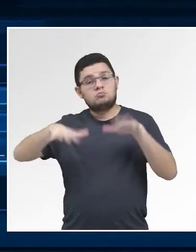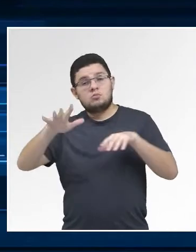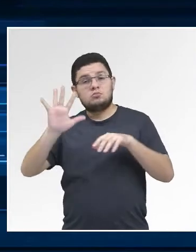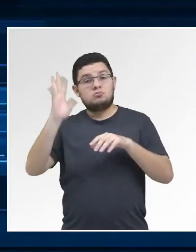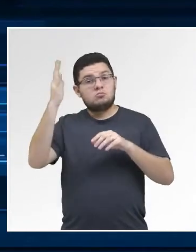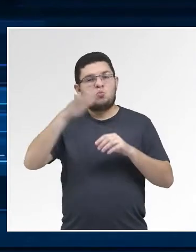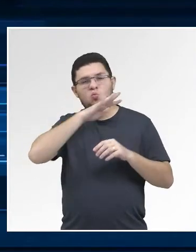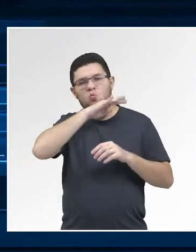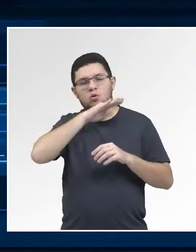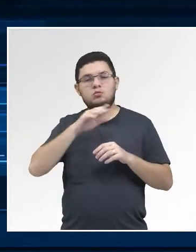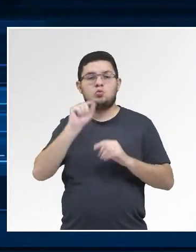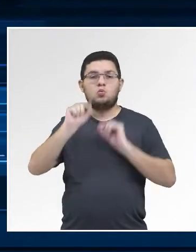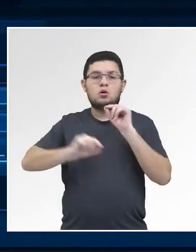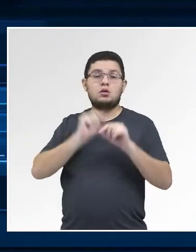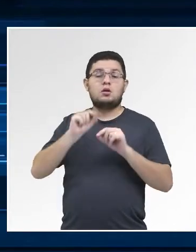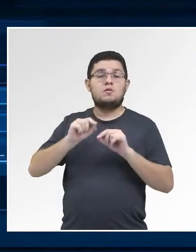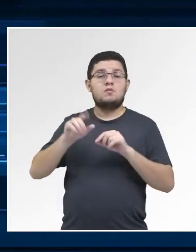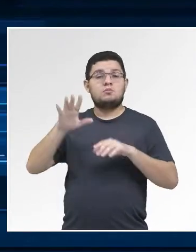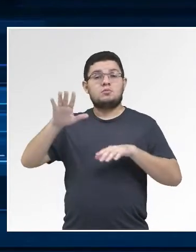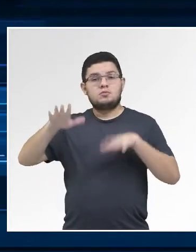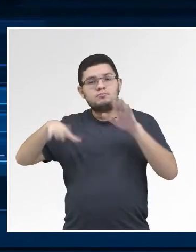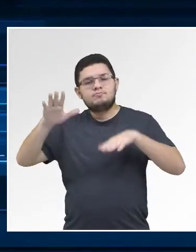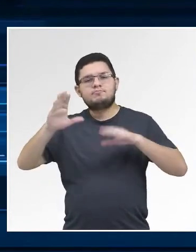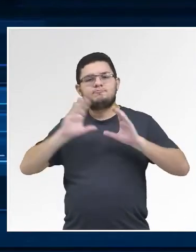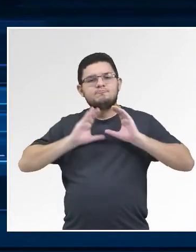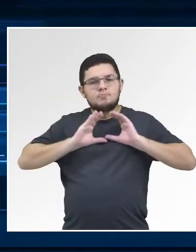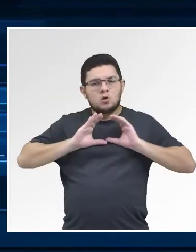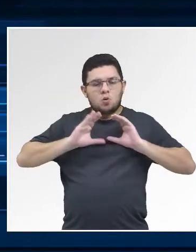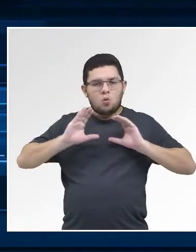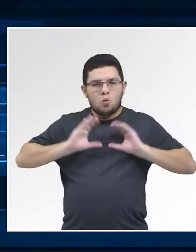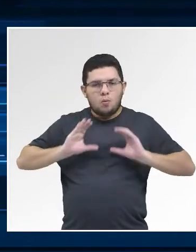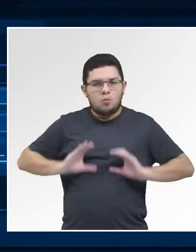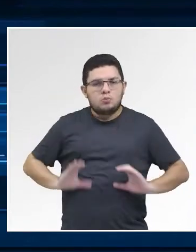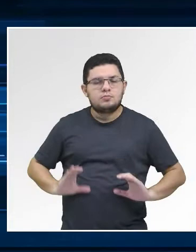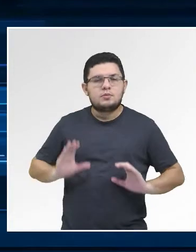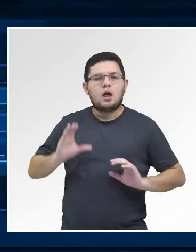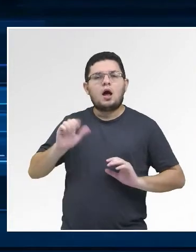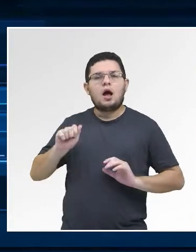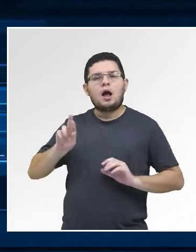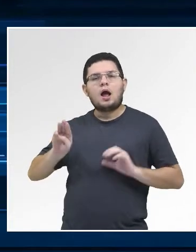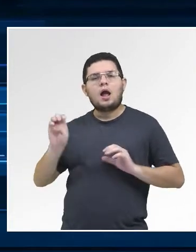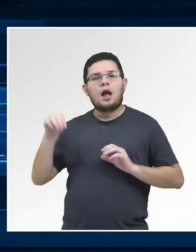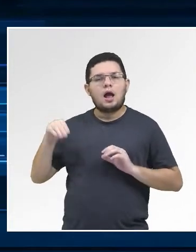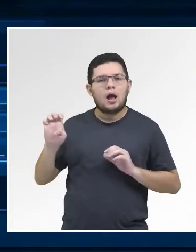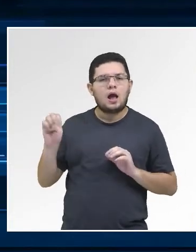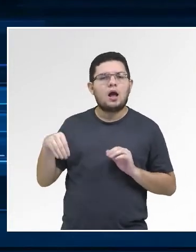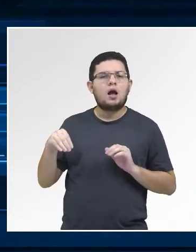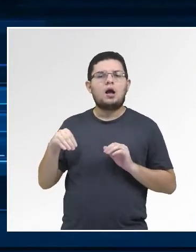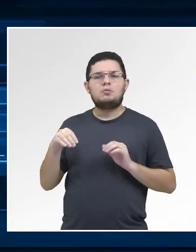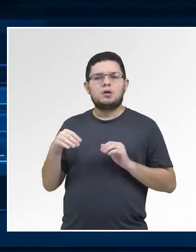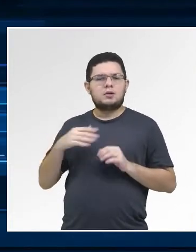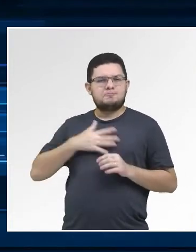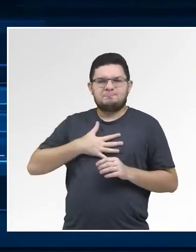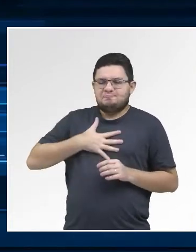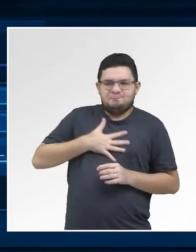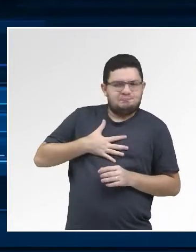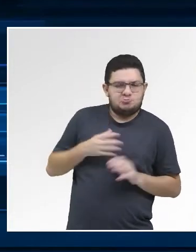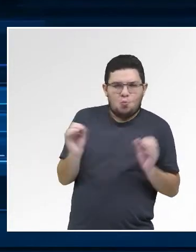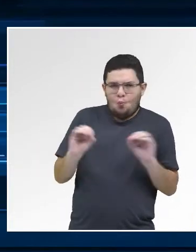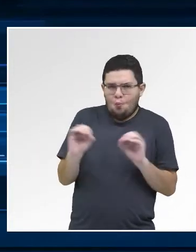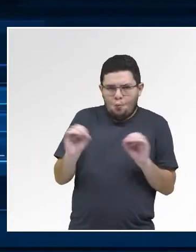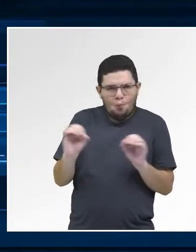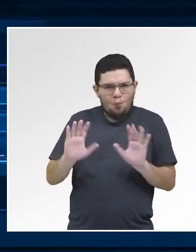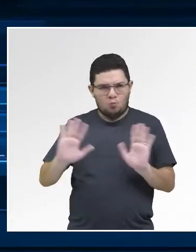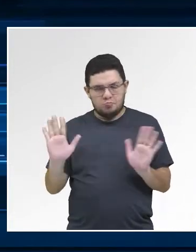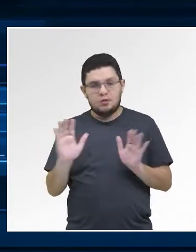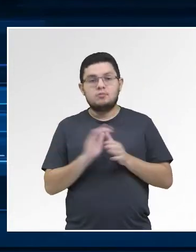comportamento da Carmen, então deve ser por isso que elas não estão se dando bem. Falando em comportamento, o nosso vocabulário de